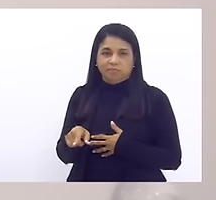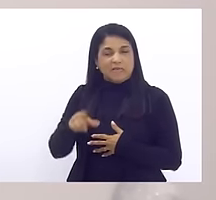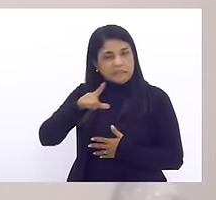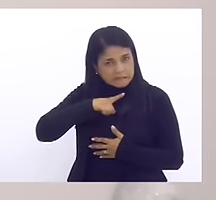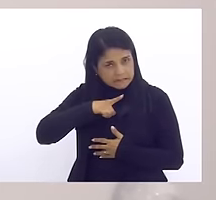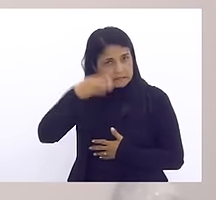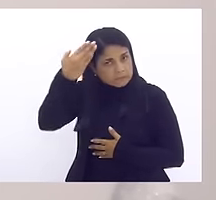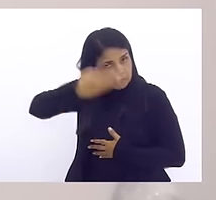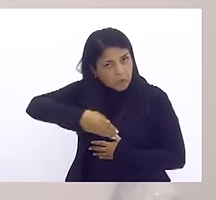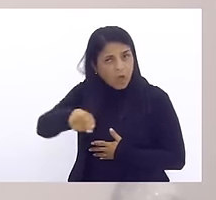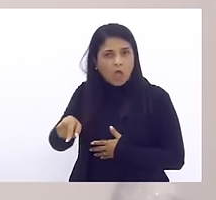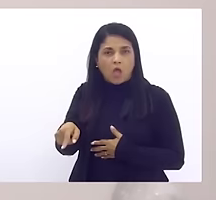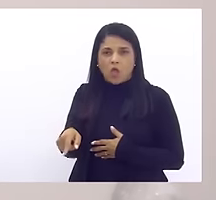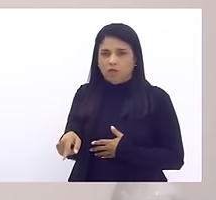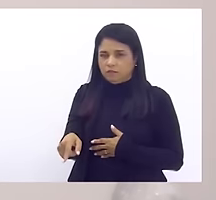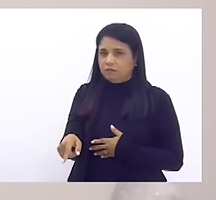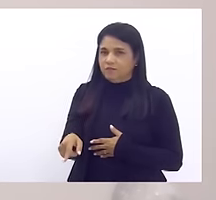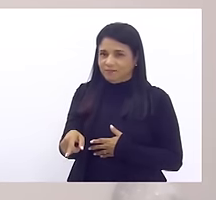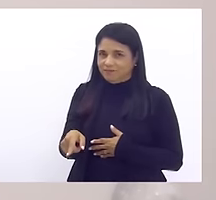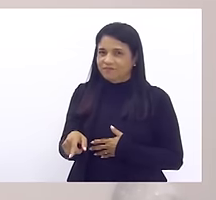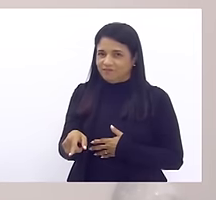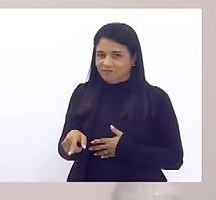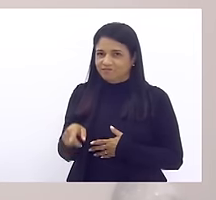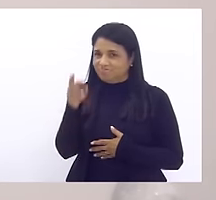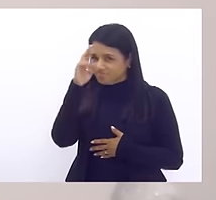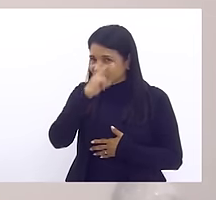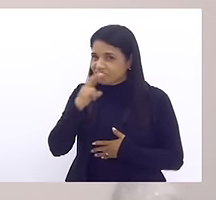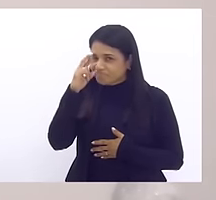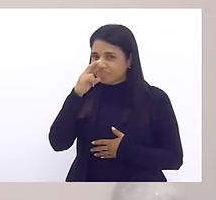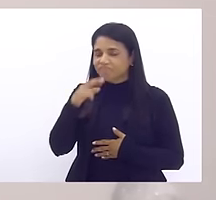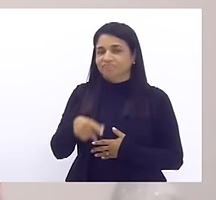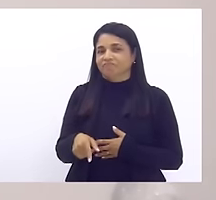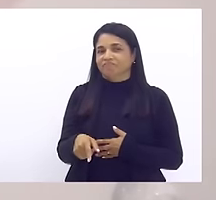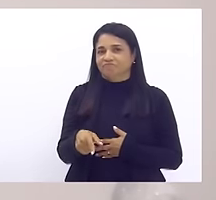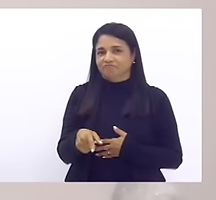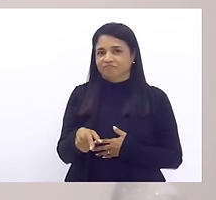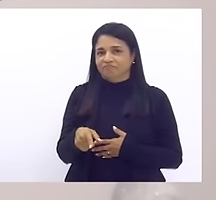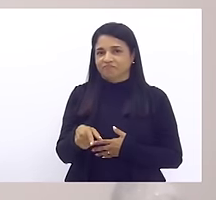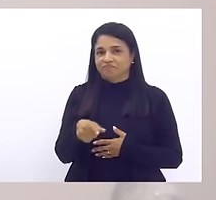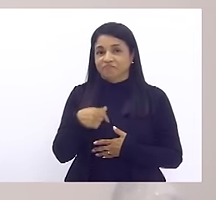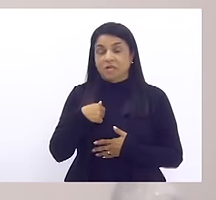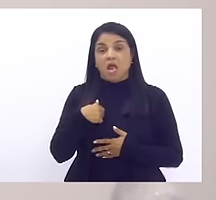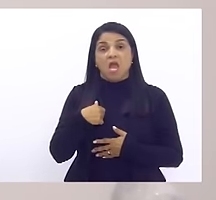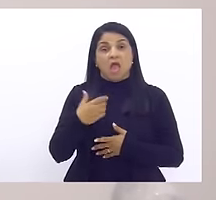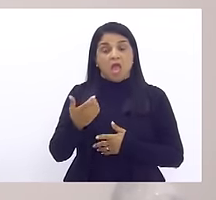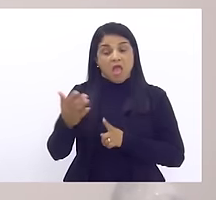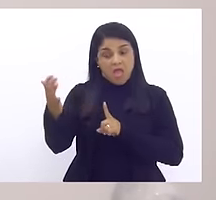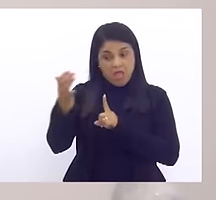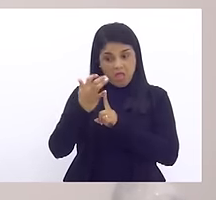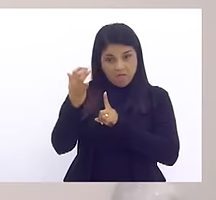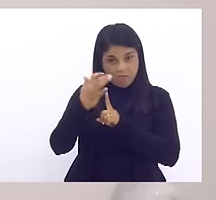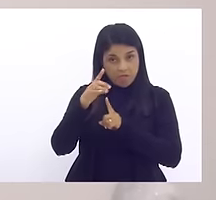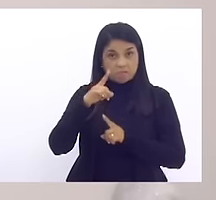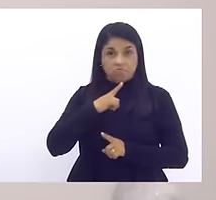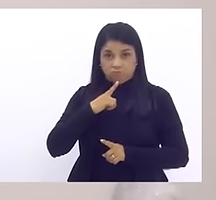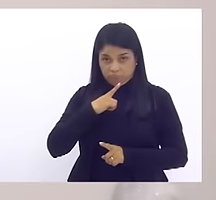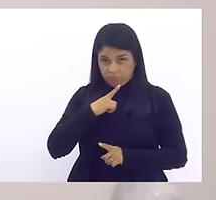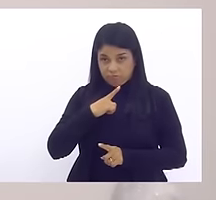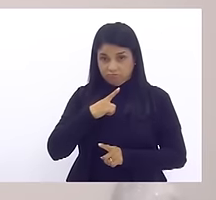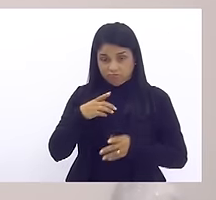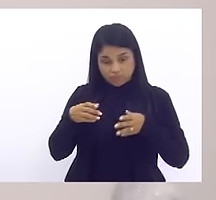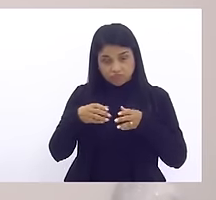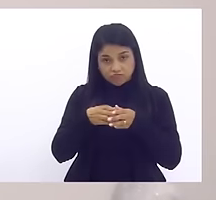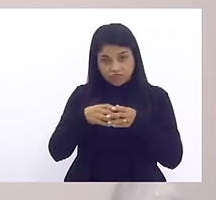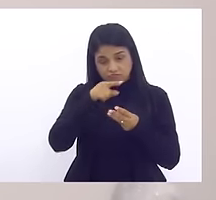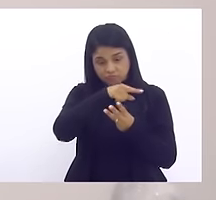temos a materialidade e te digo mais recebemos ameaças nós três